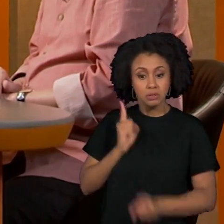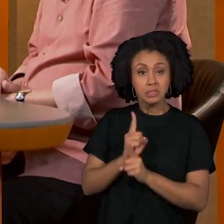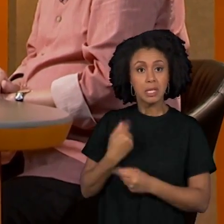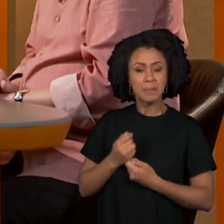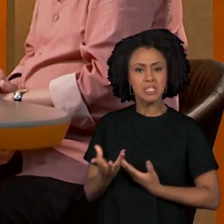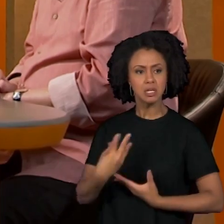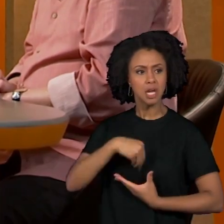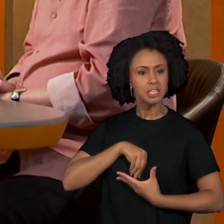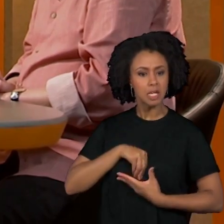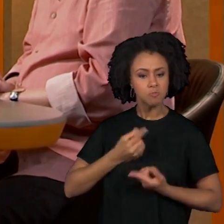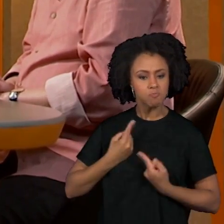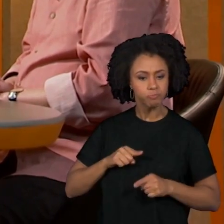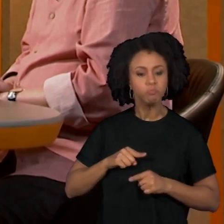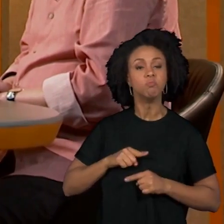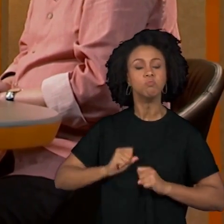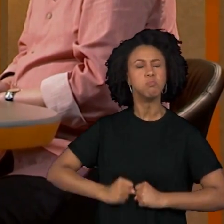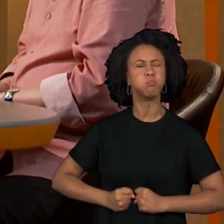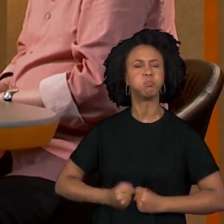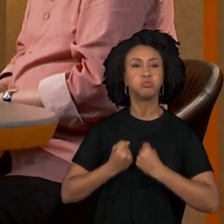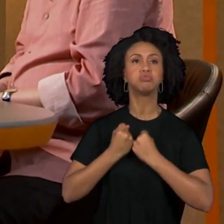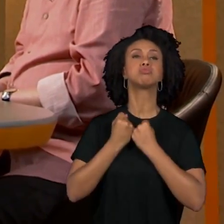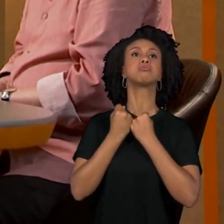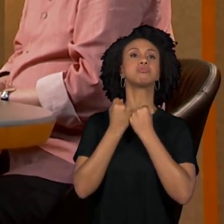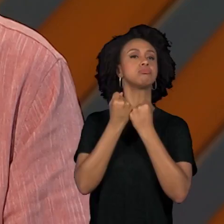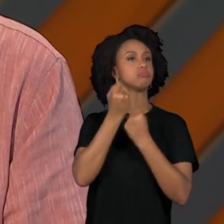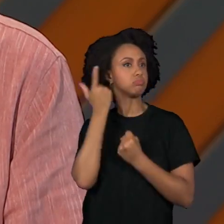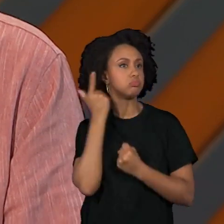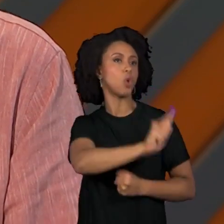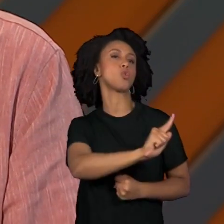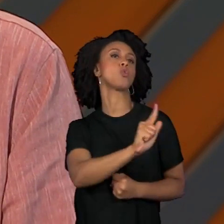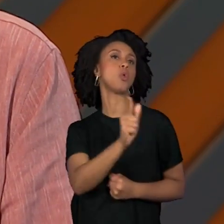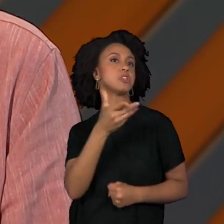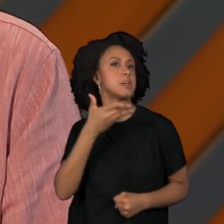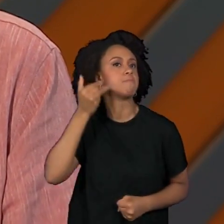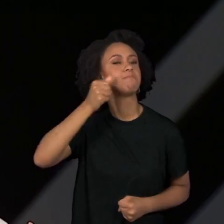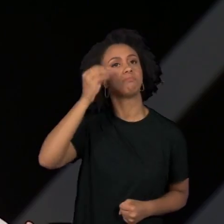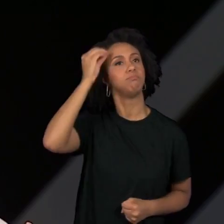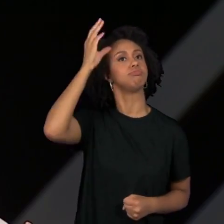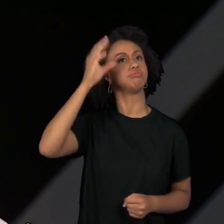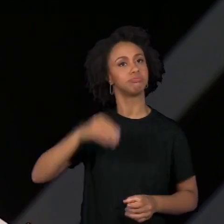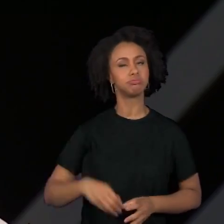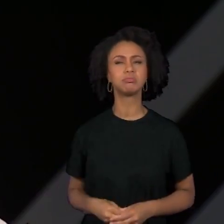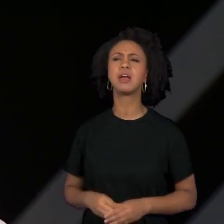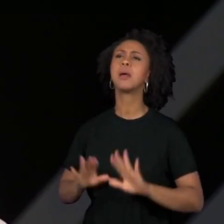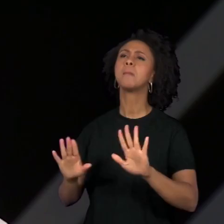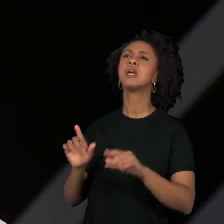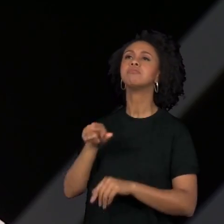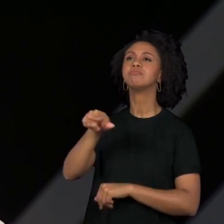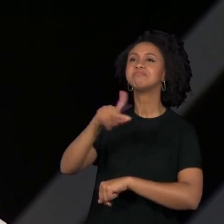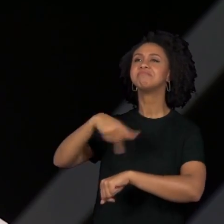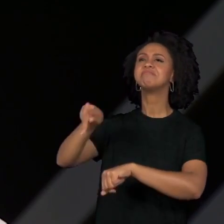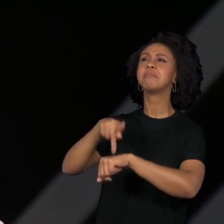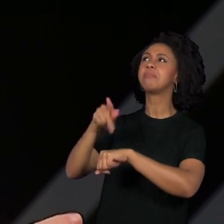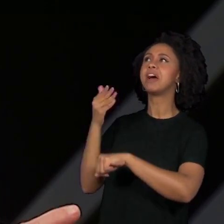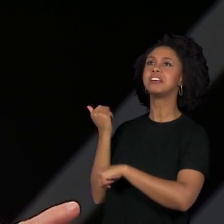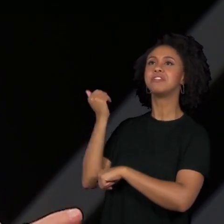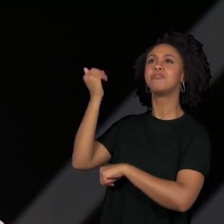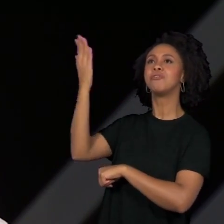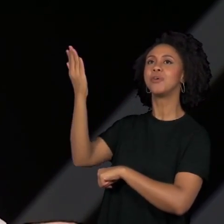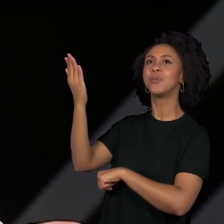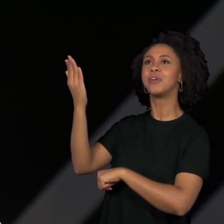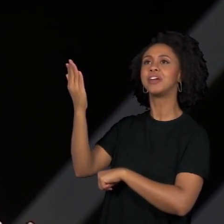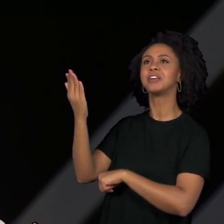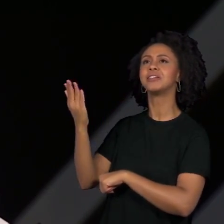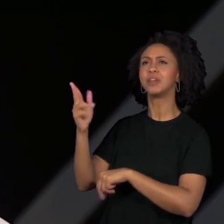para poder você buscar esse conhecimento. E a saída para um país é pela educação.